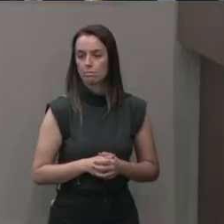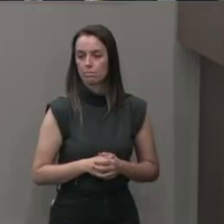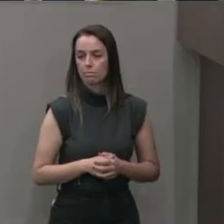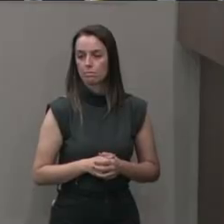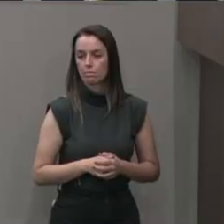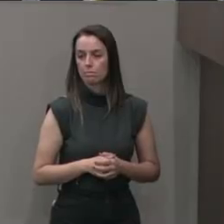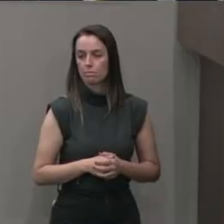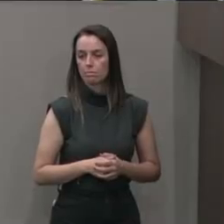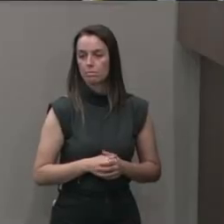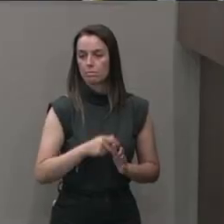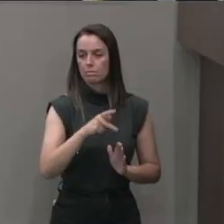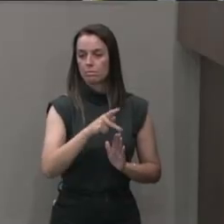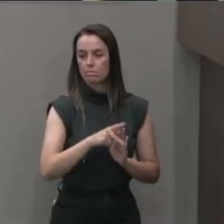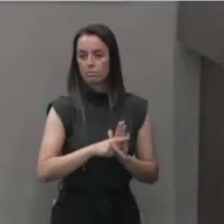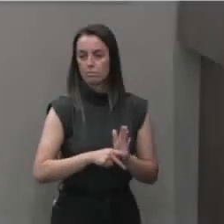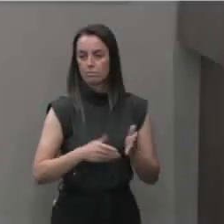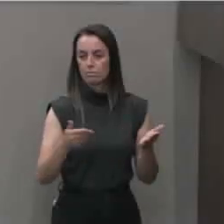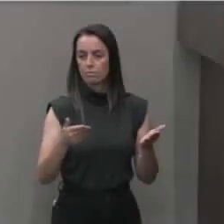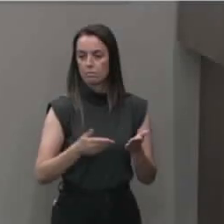Projeto em votação.